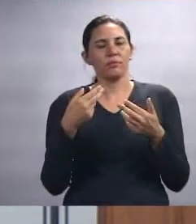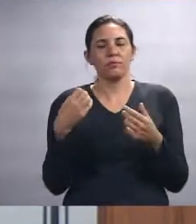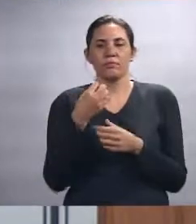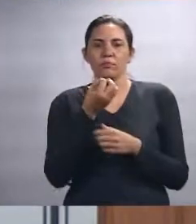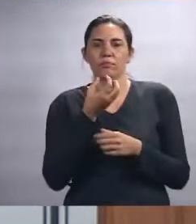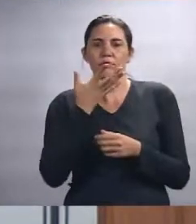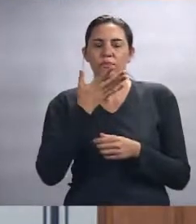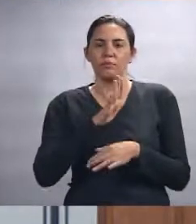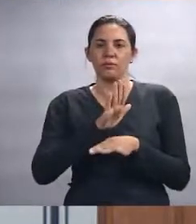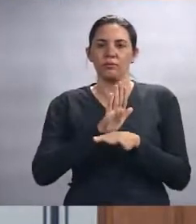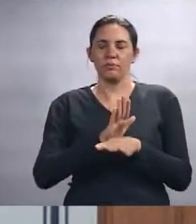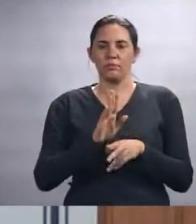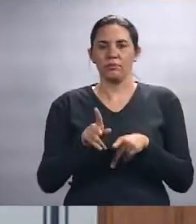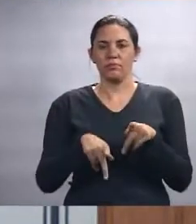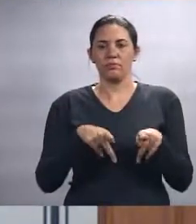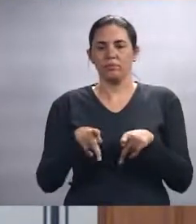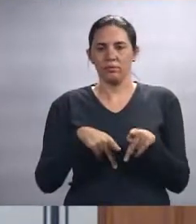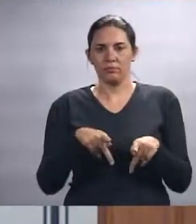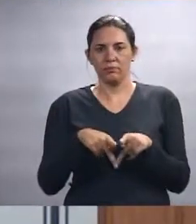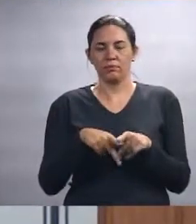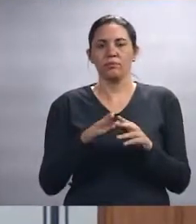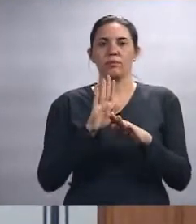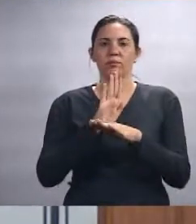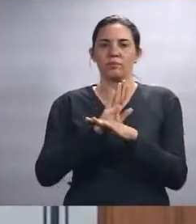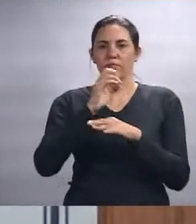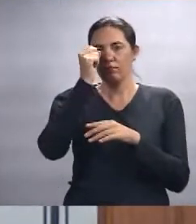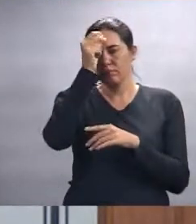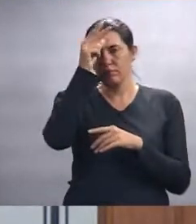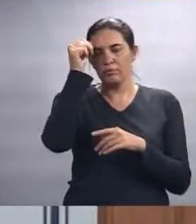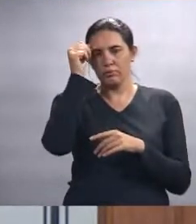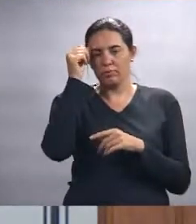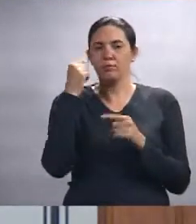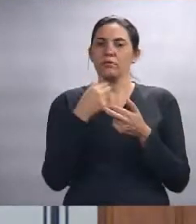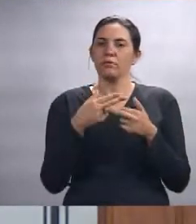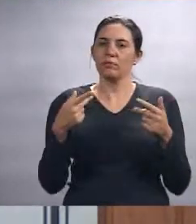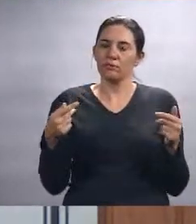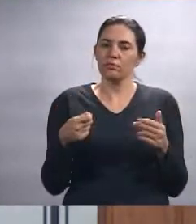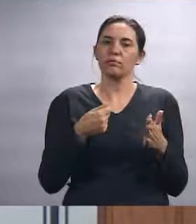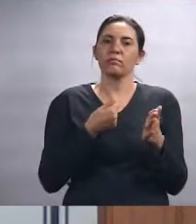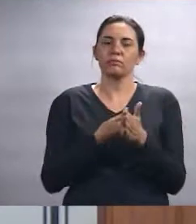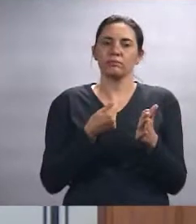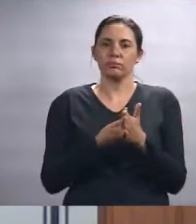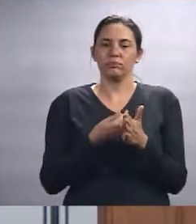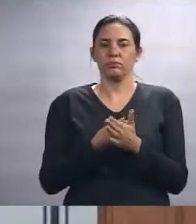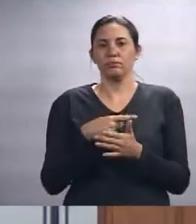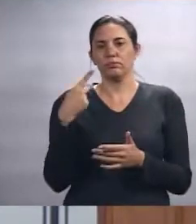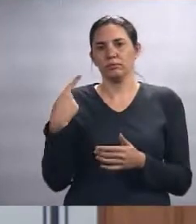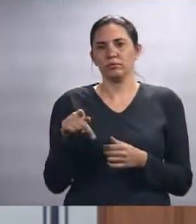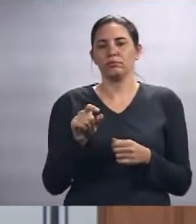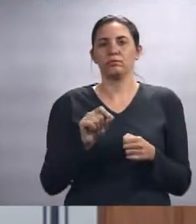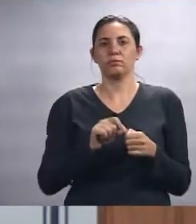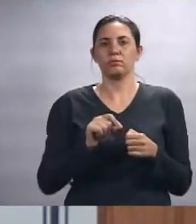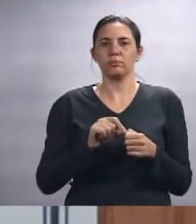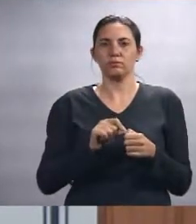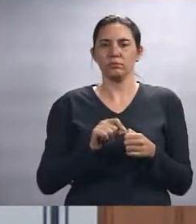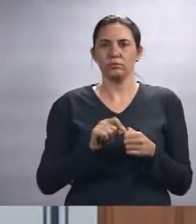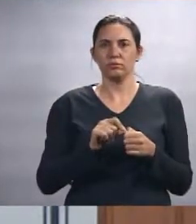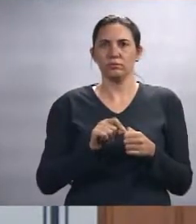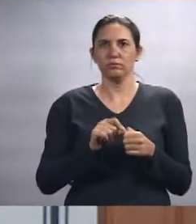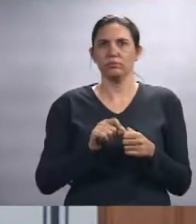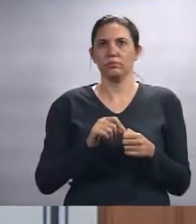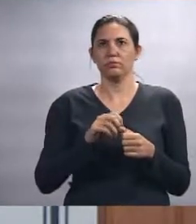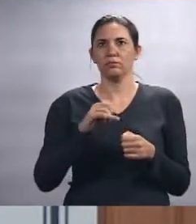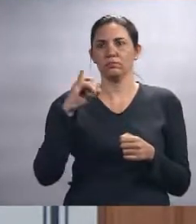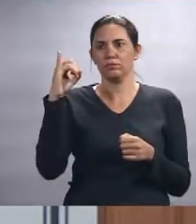ajudar a cidade, ajudar a prefeitura em ações que era de obrigação dela fazer. Então, o